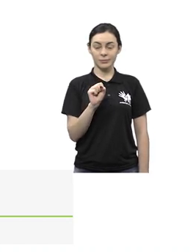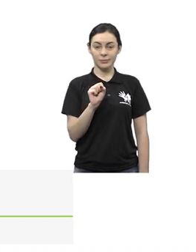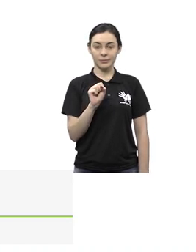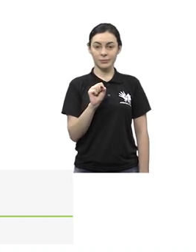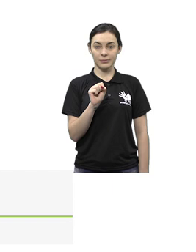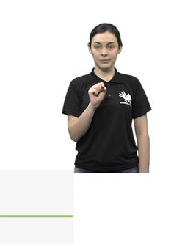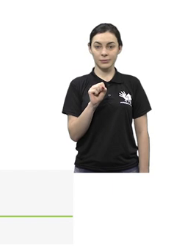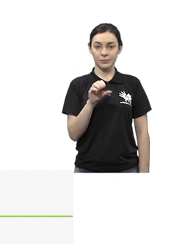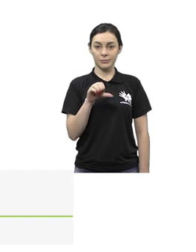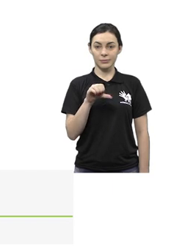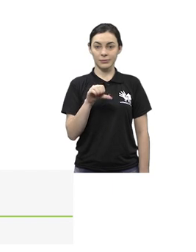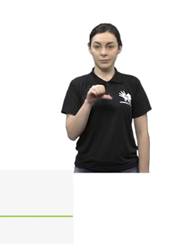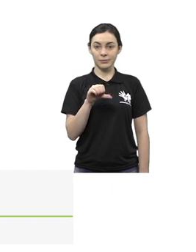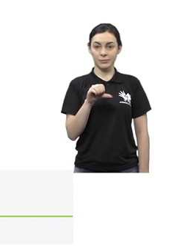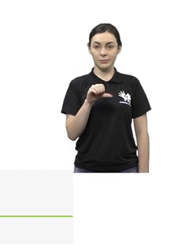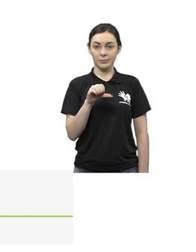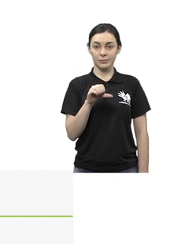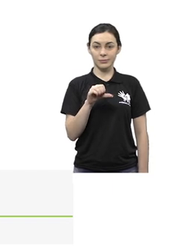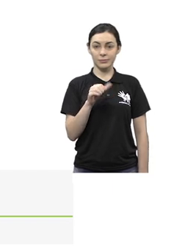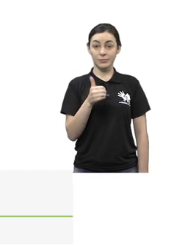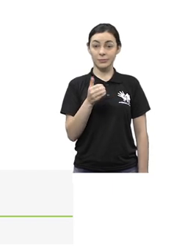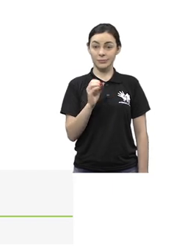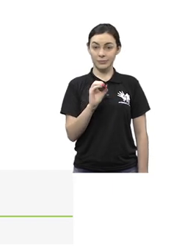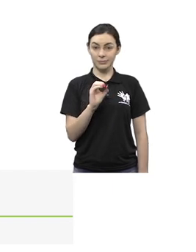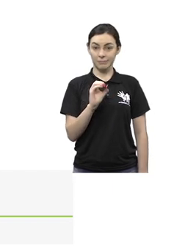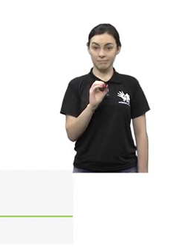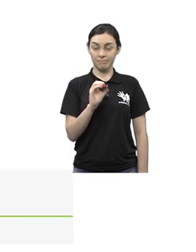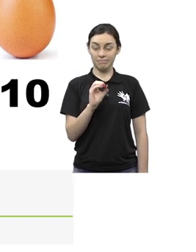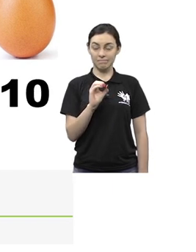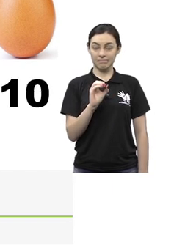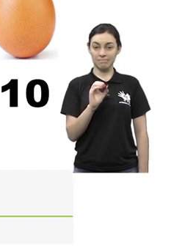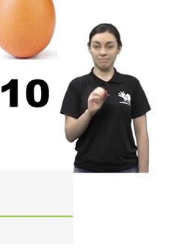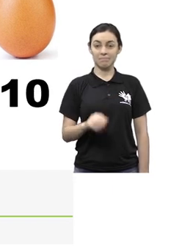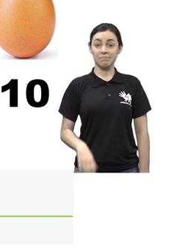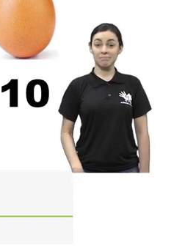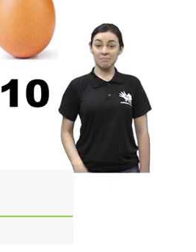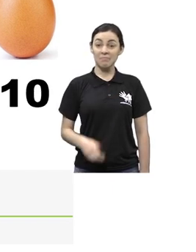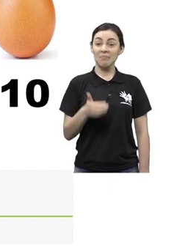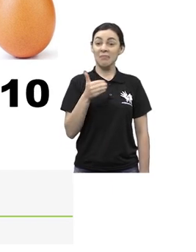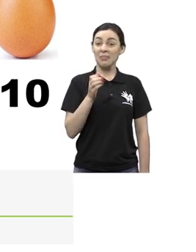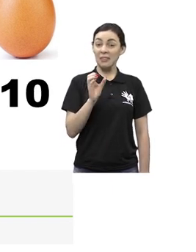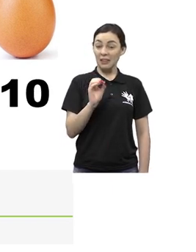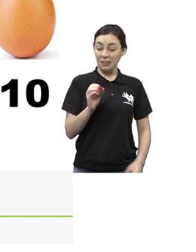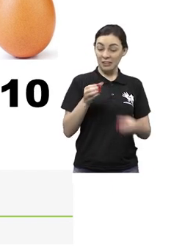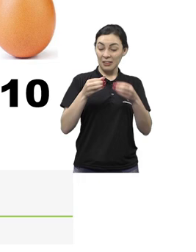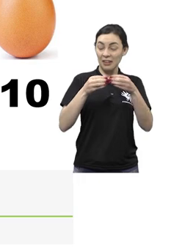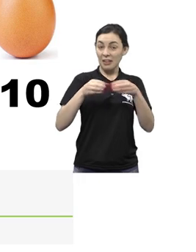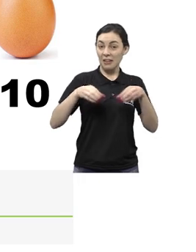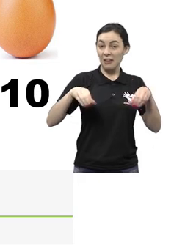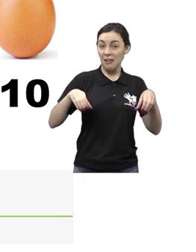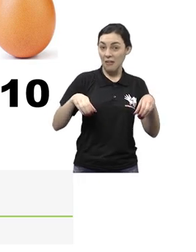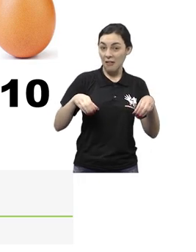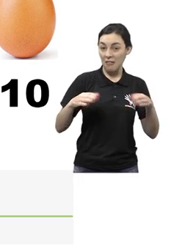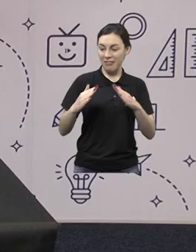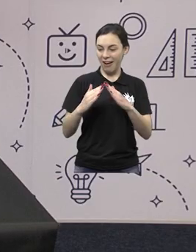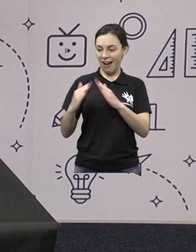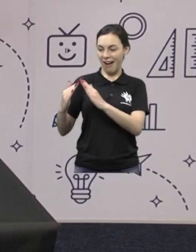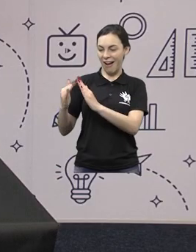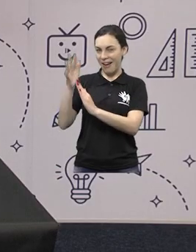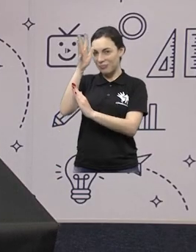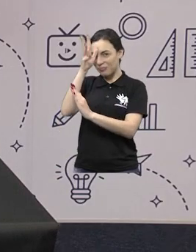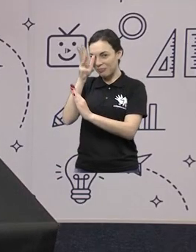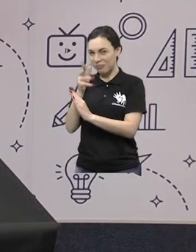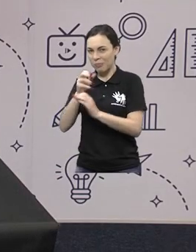7, 8, 9, 10. 10 ovos a galinha